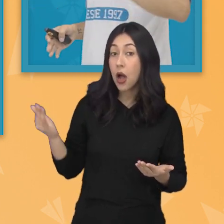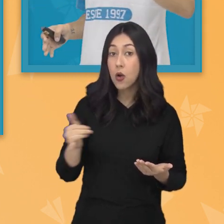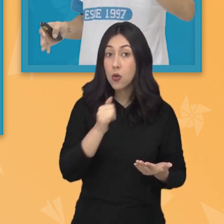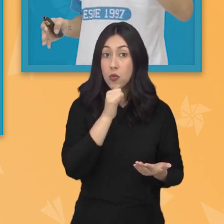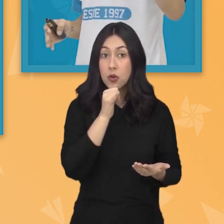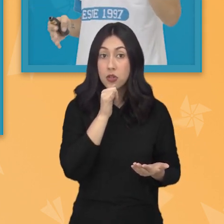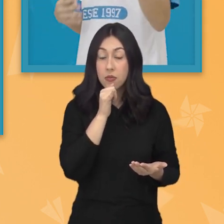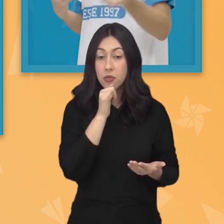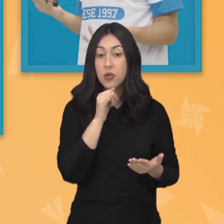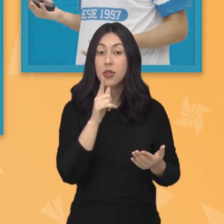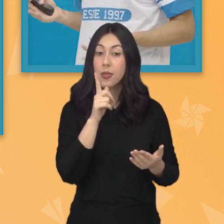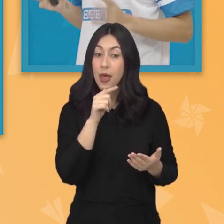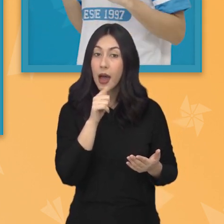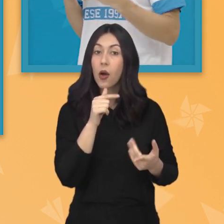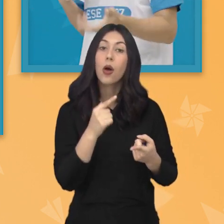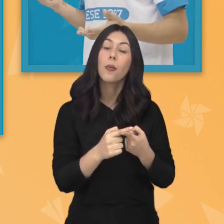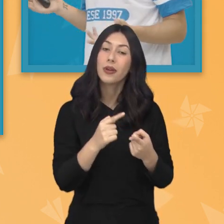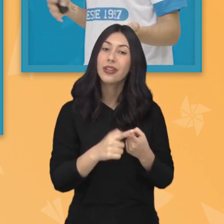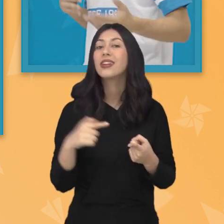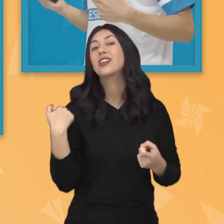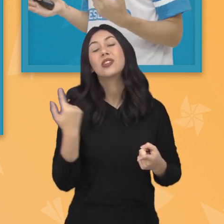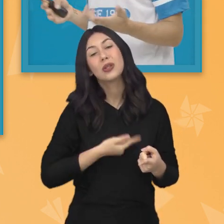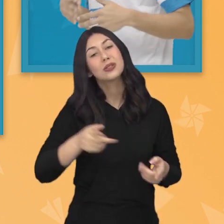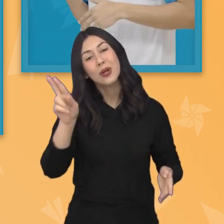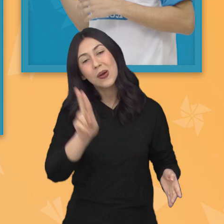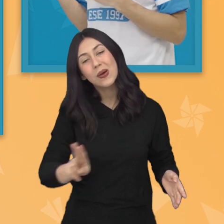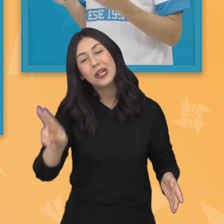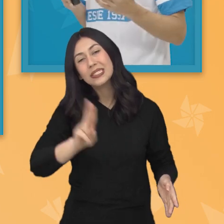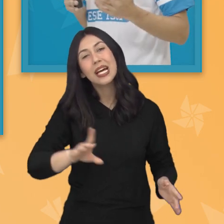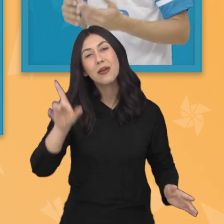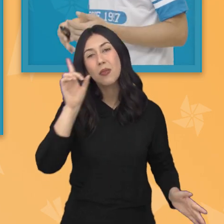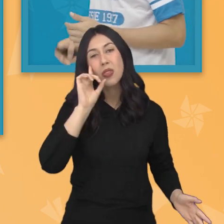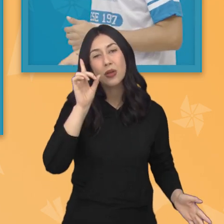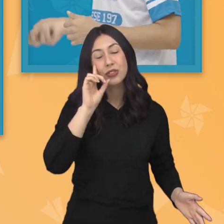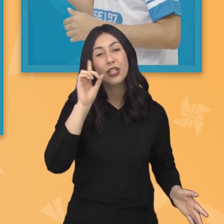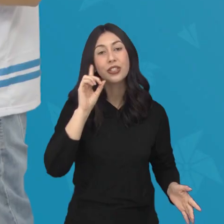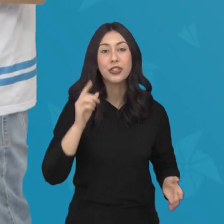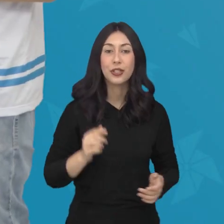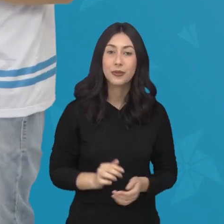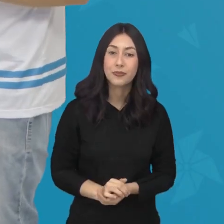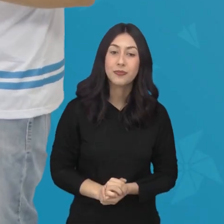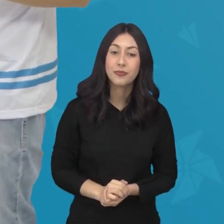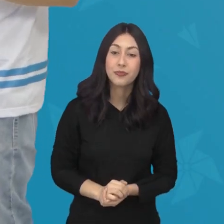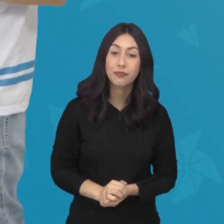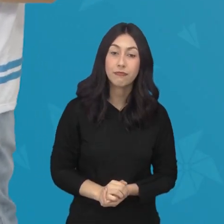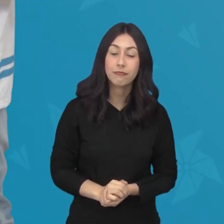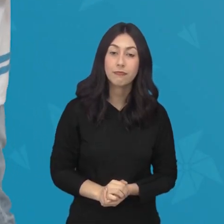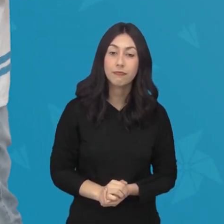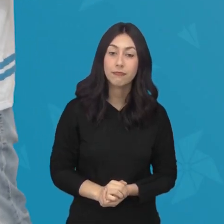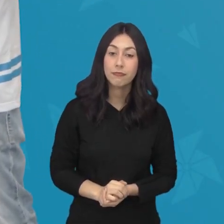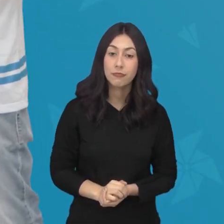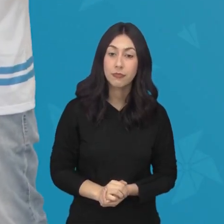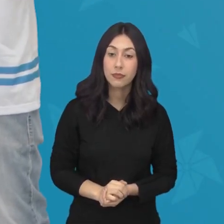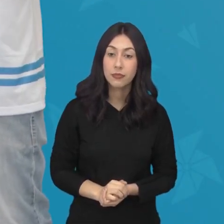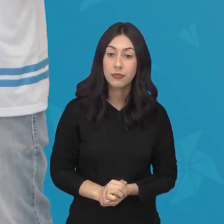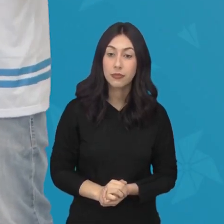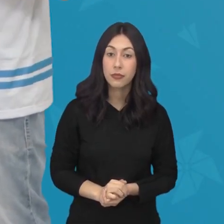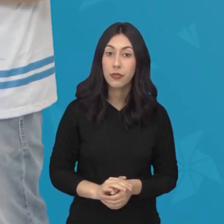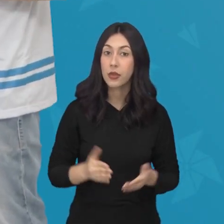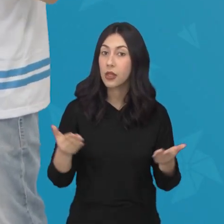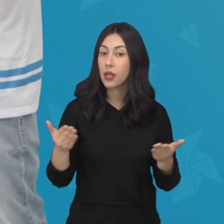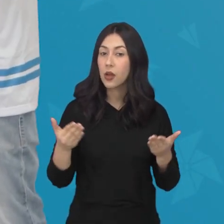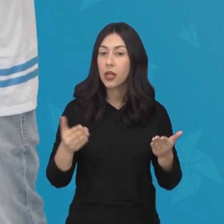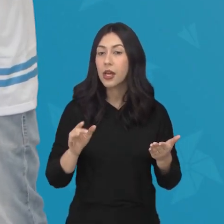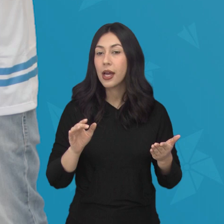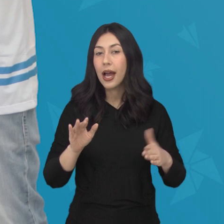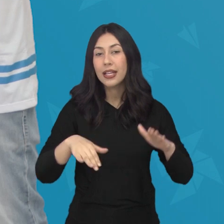exemplos anteriores exatamente por ser uma coisa aplicada no nosso dia a dia, que às vezes a gente passa despercebido. Vamos lá. Esse é um exercício aqui de muito